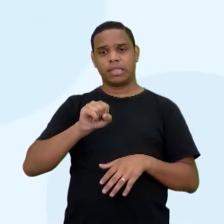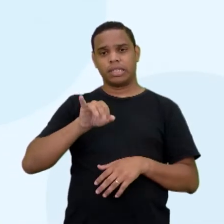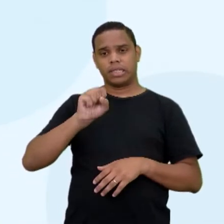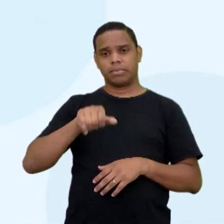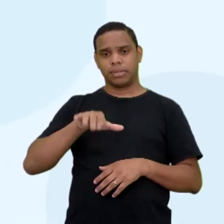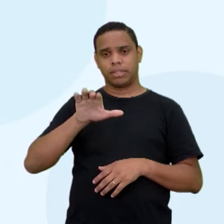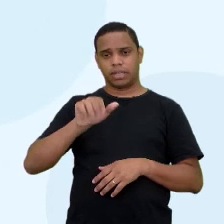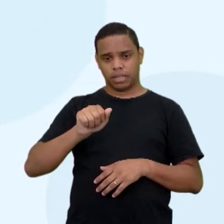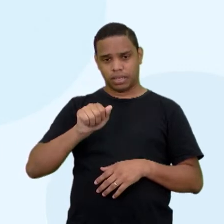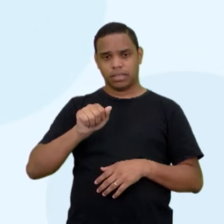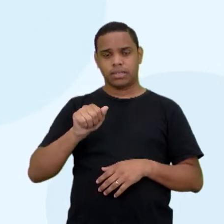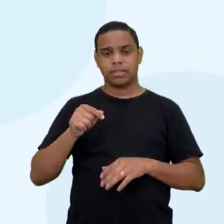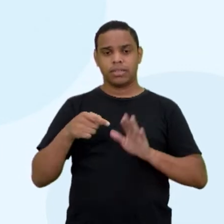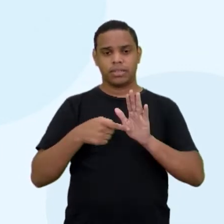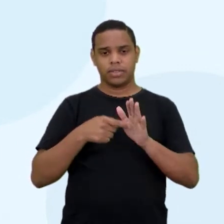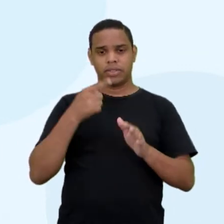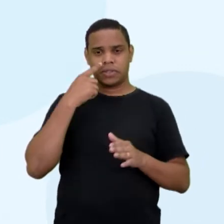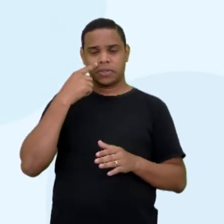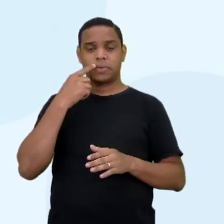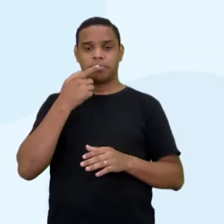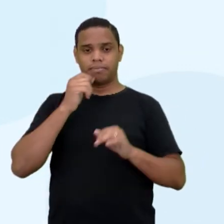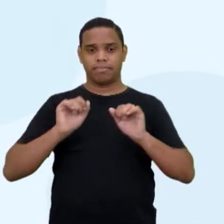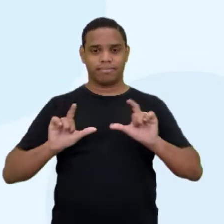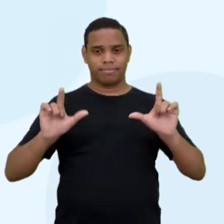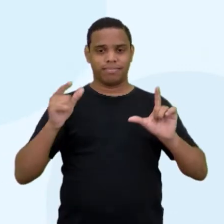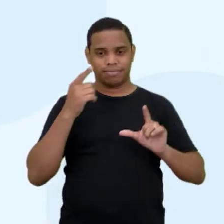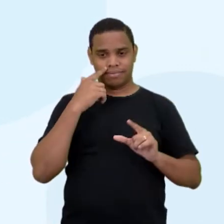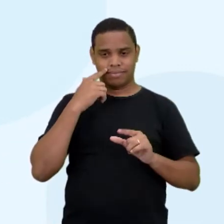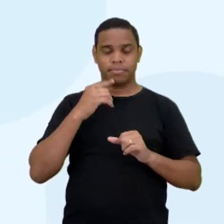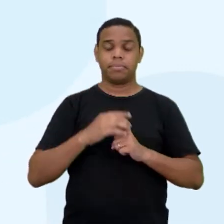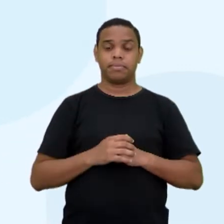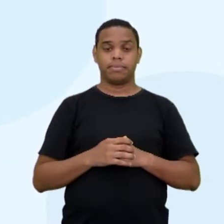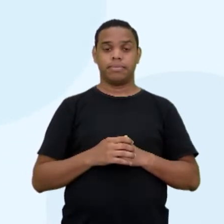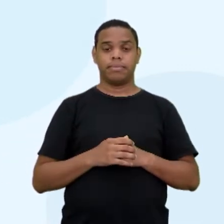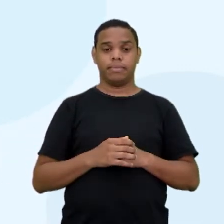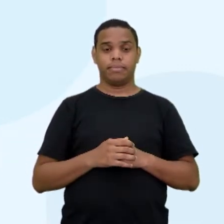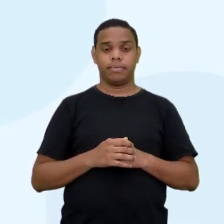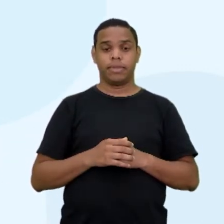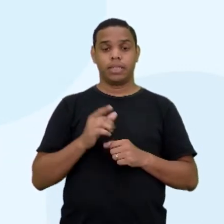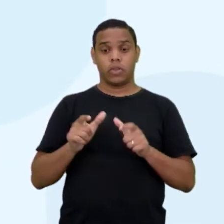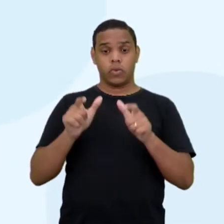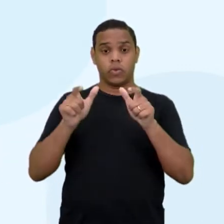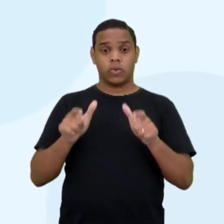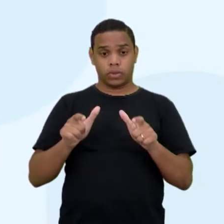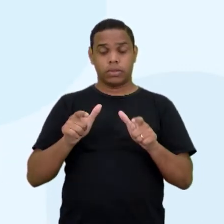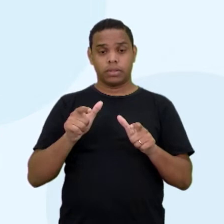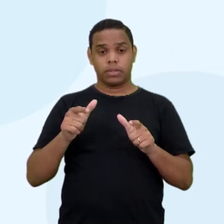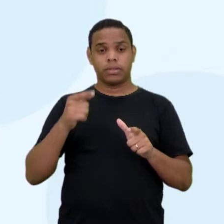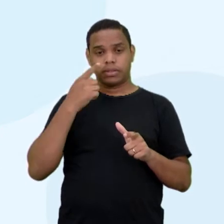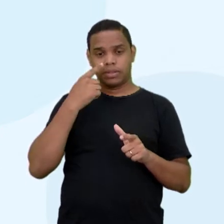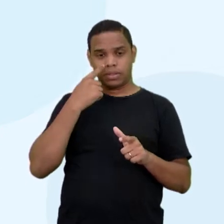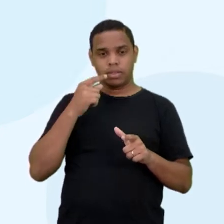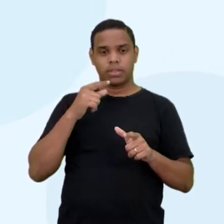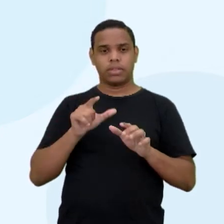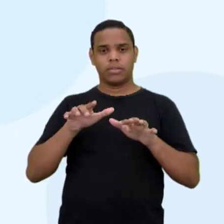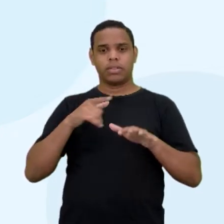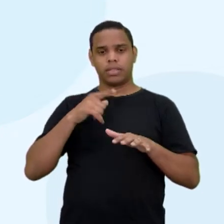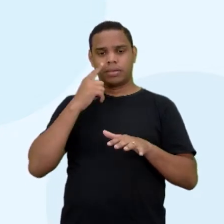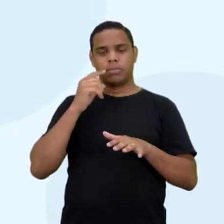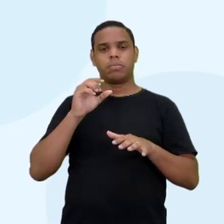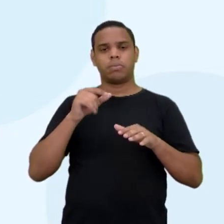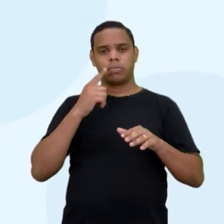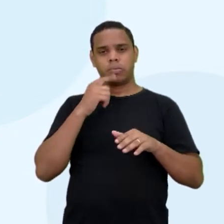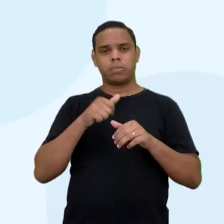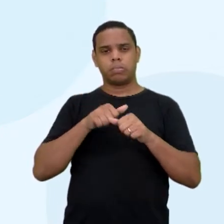tá lá mostrando aí na tela para vocês, né? Então tem a imagem da localização onde está lá as ondas sísmicas, né?